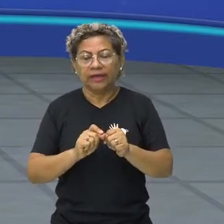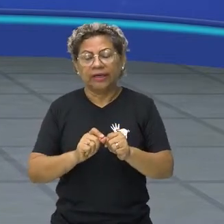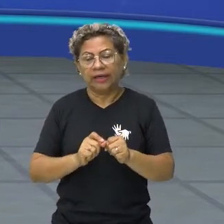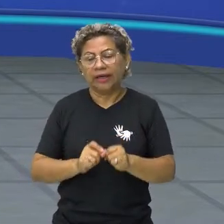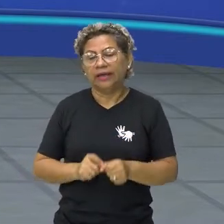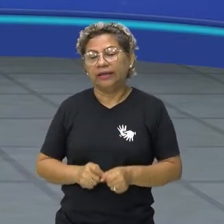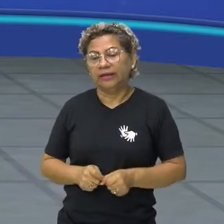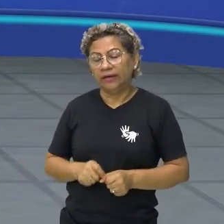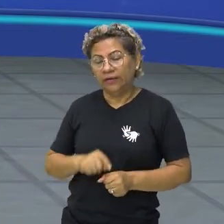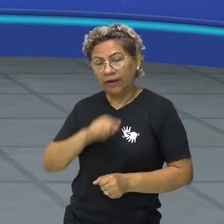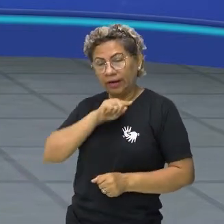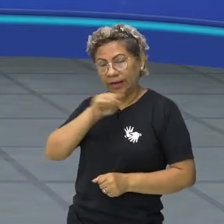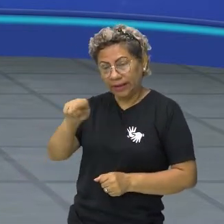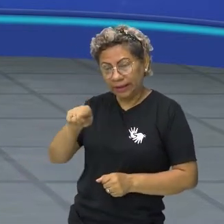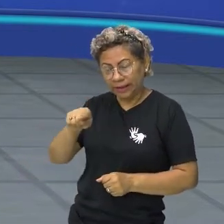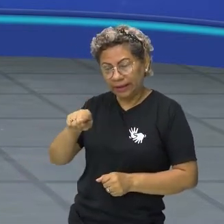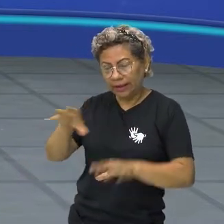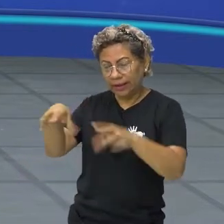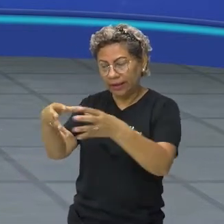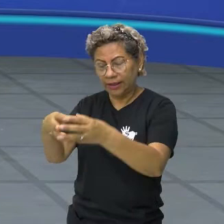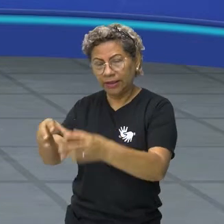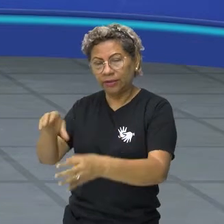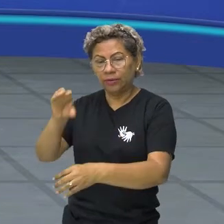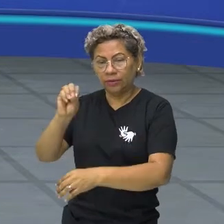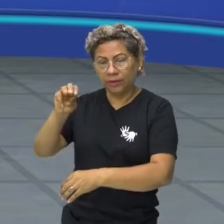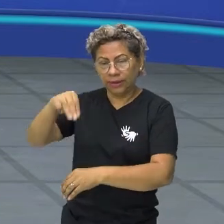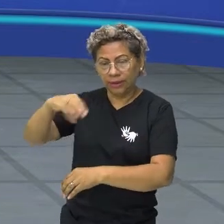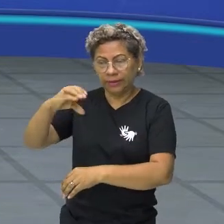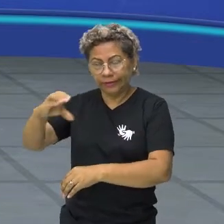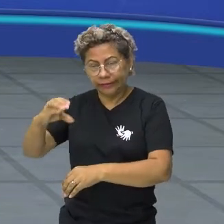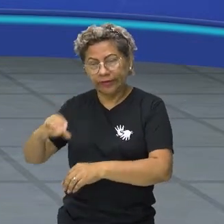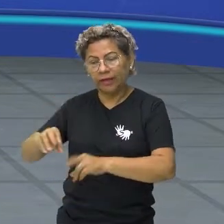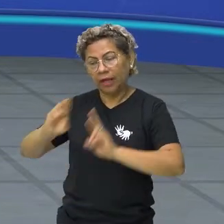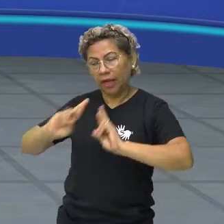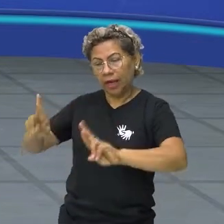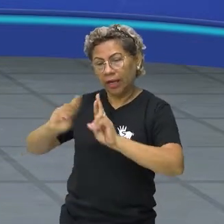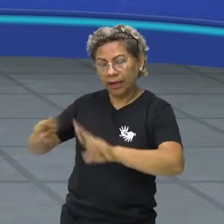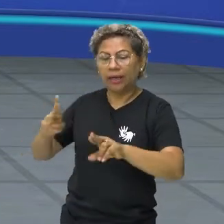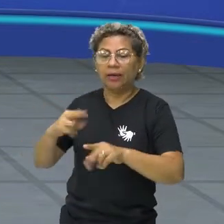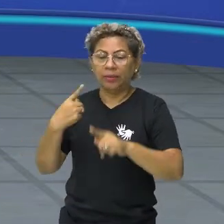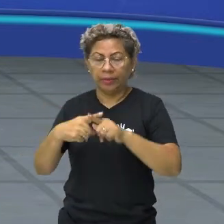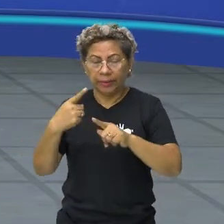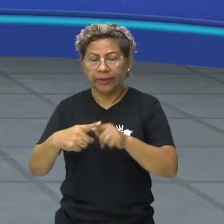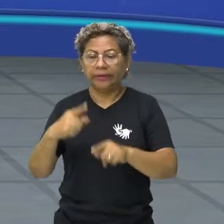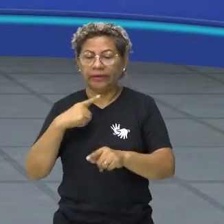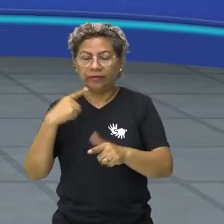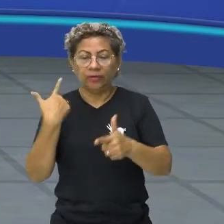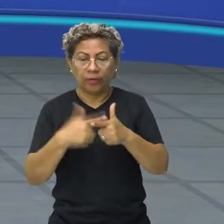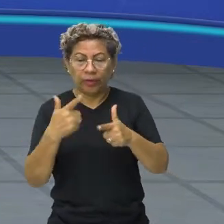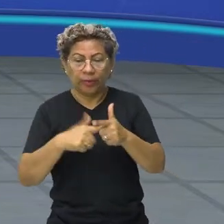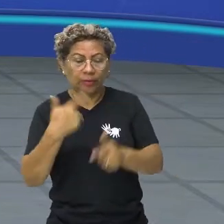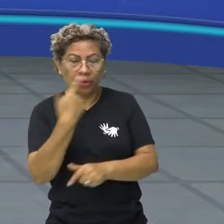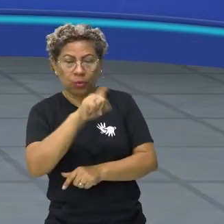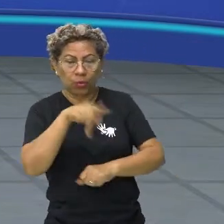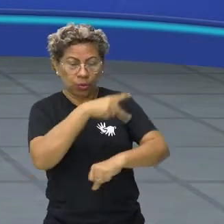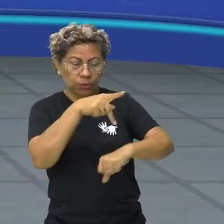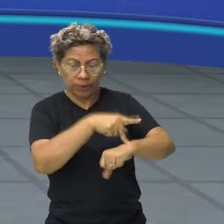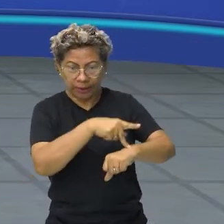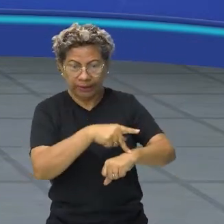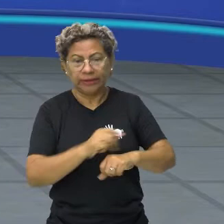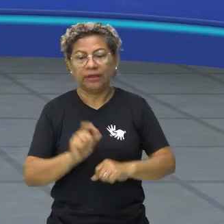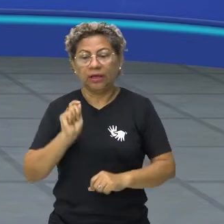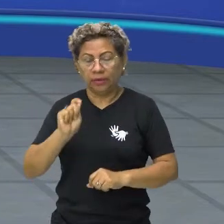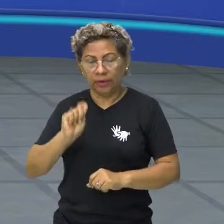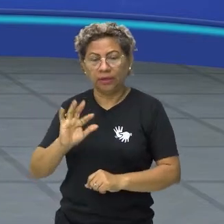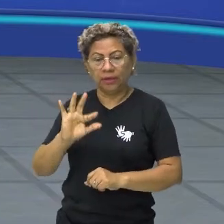pedido de sanção contra outro que está transgredindo as regras da organização. Caso não haja acordo, a OMC